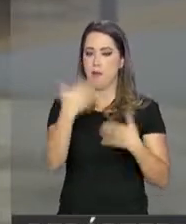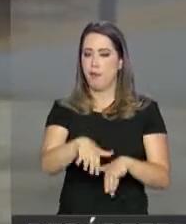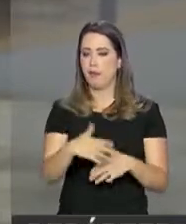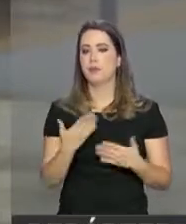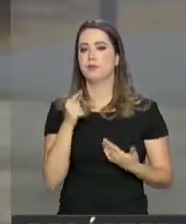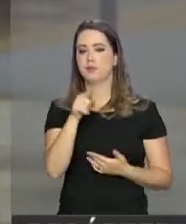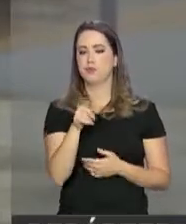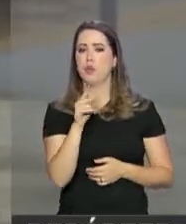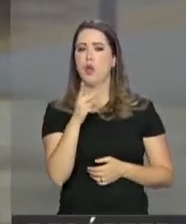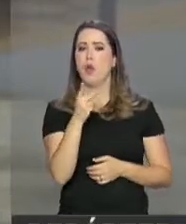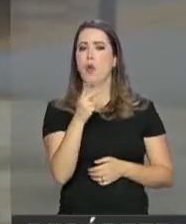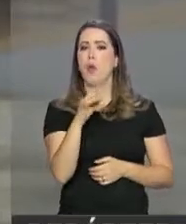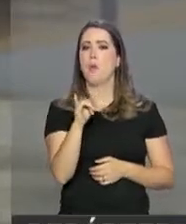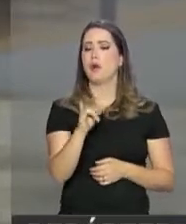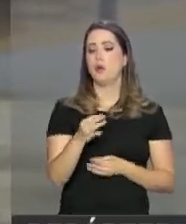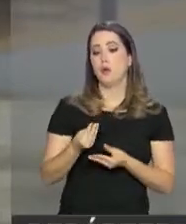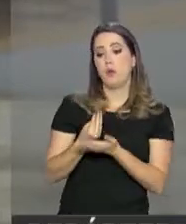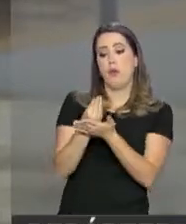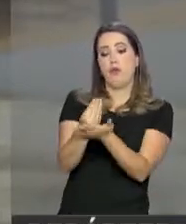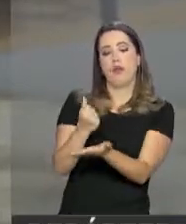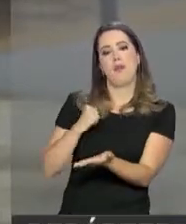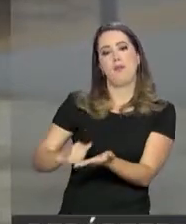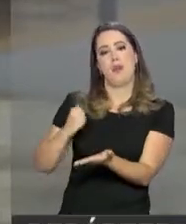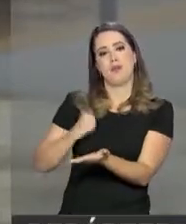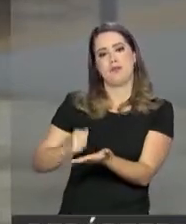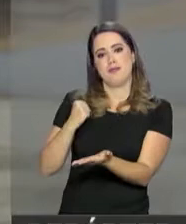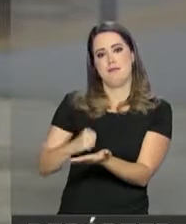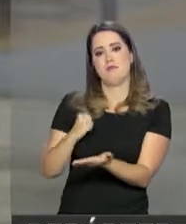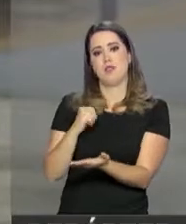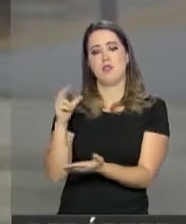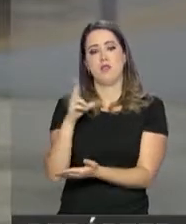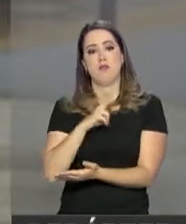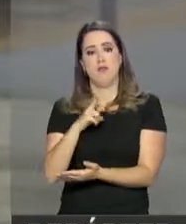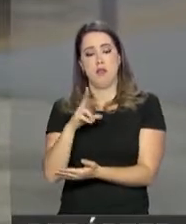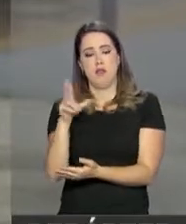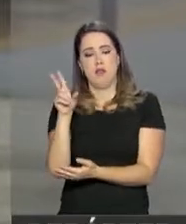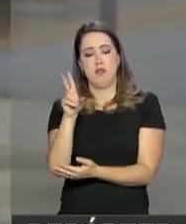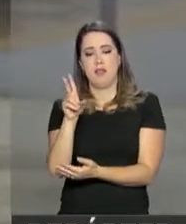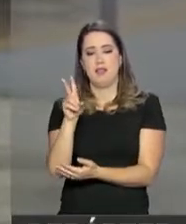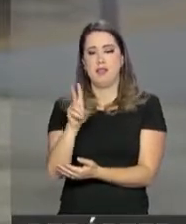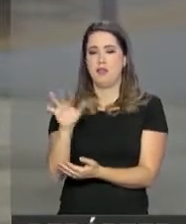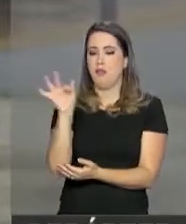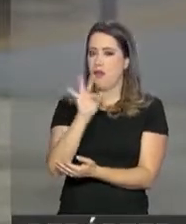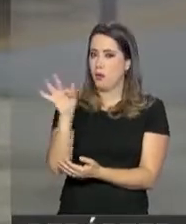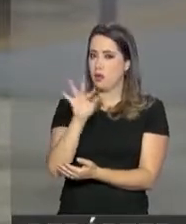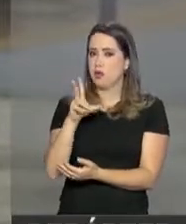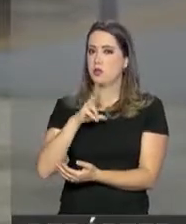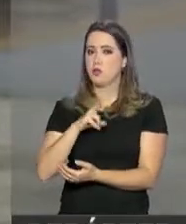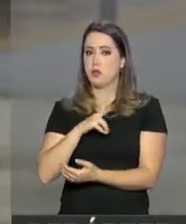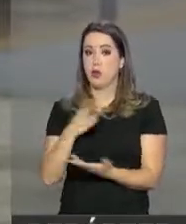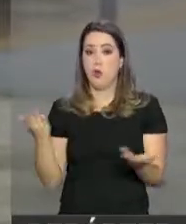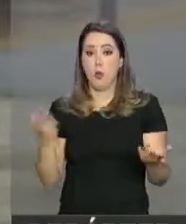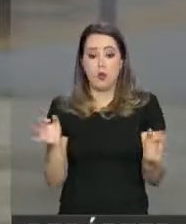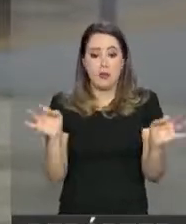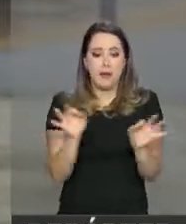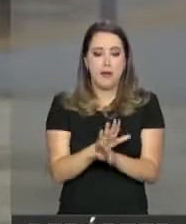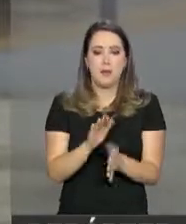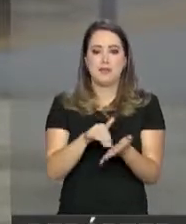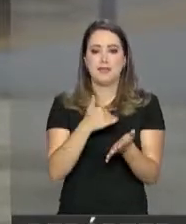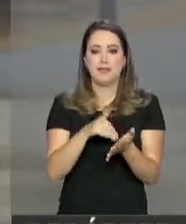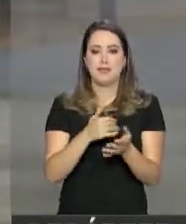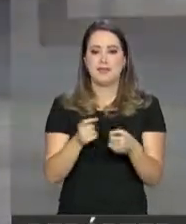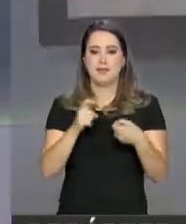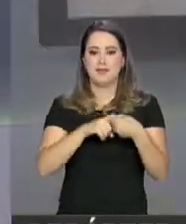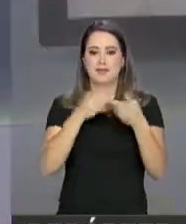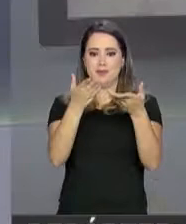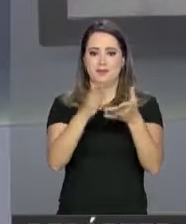ensino integrais e parciais em faculdades particulares. E ó, só relembrando, as inscrições terminam hoje. É com você,